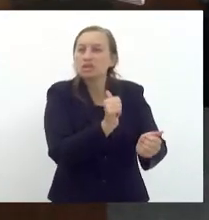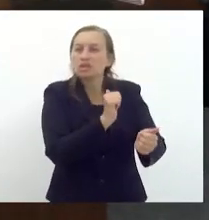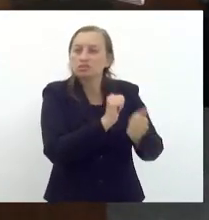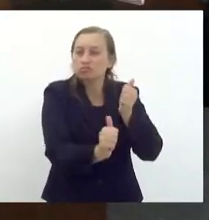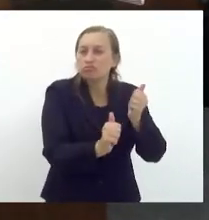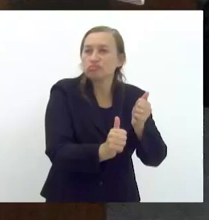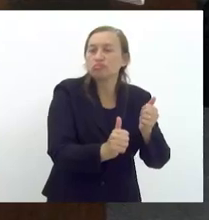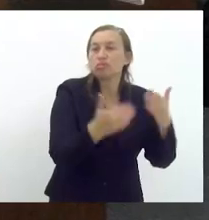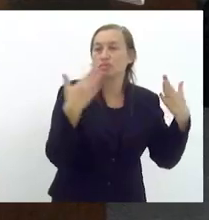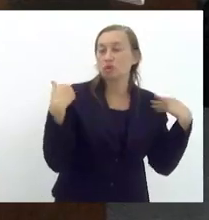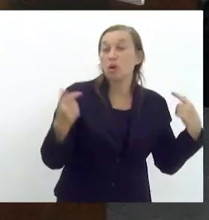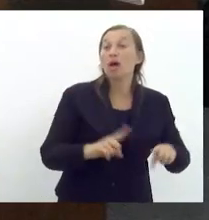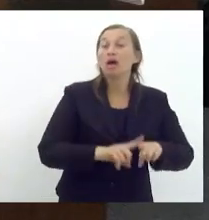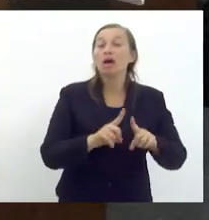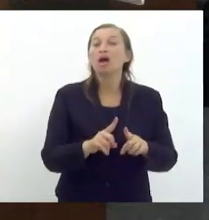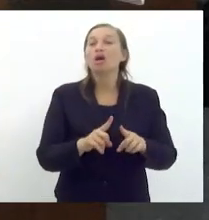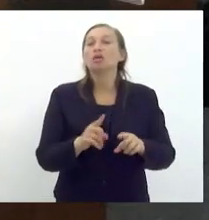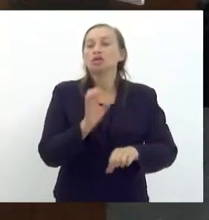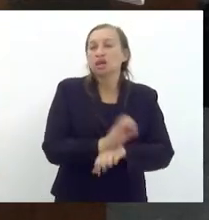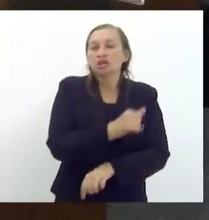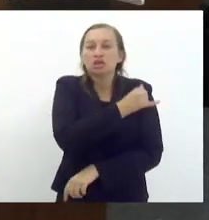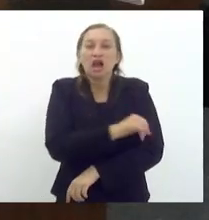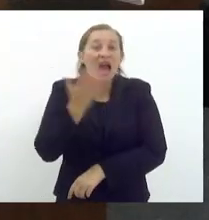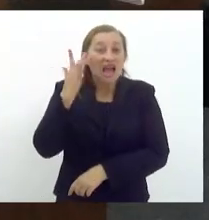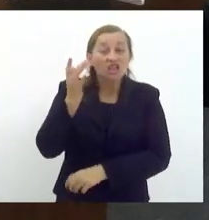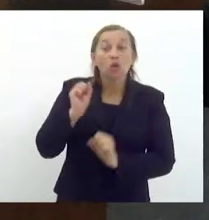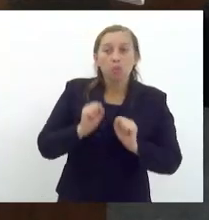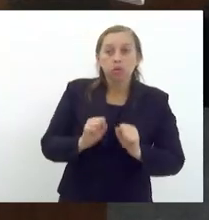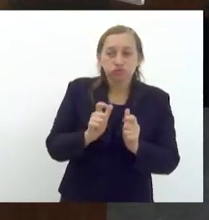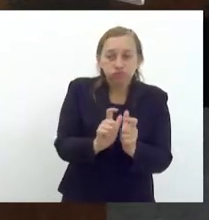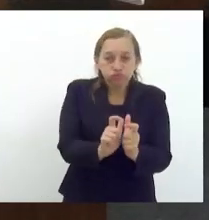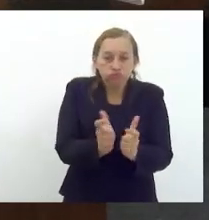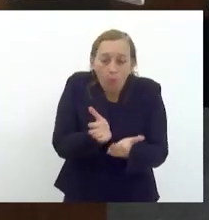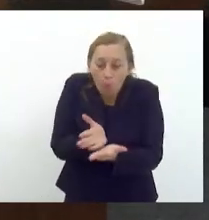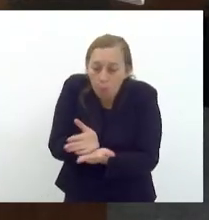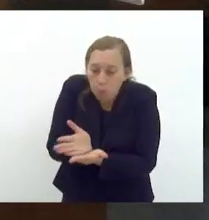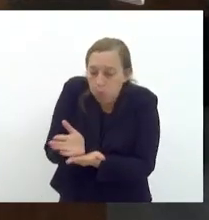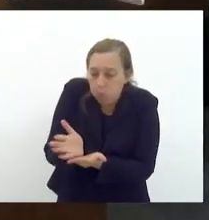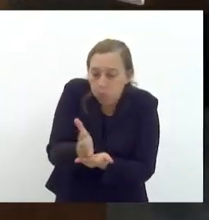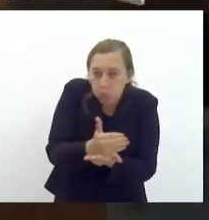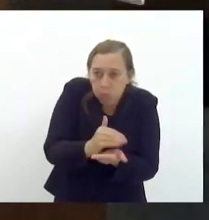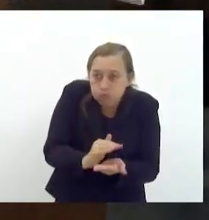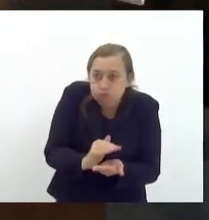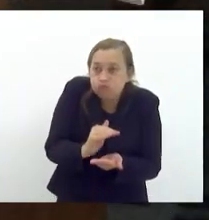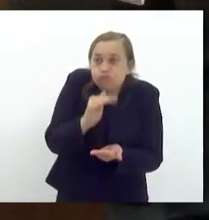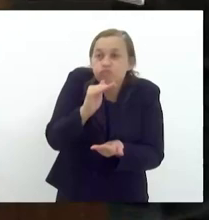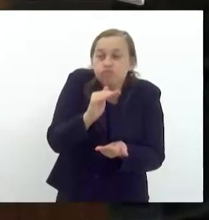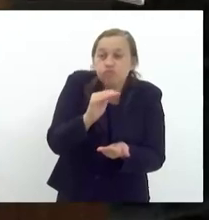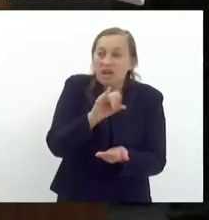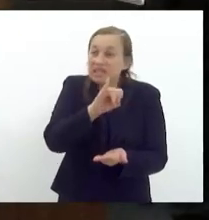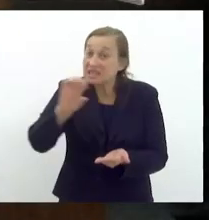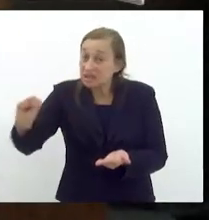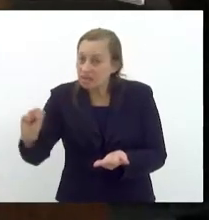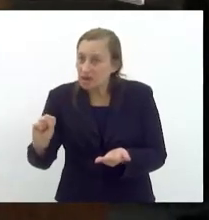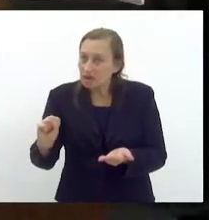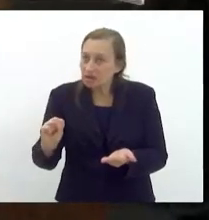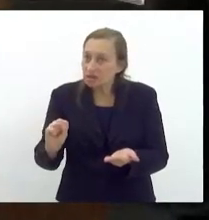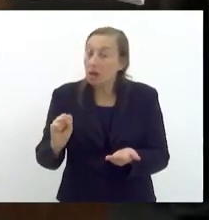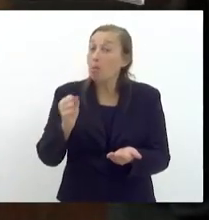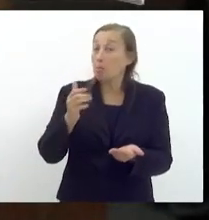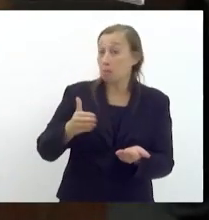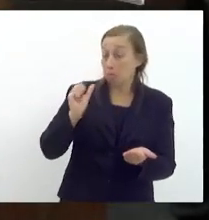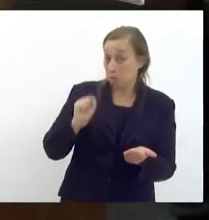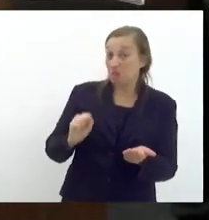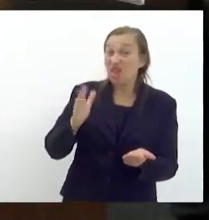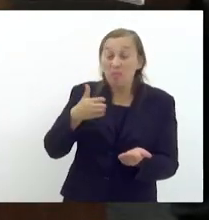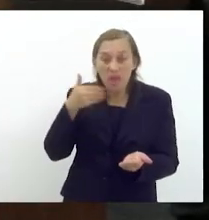esportivas quando o estado do Rio de Janeiro achou que poderia aumentar a arrecadação aumentando a carga de cms Para poder melhorar